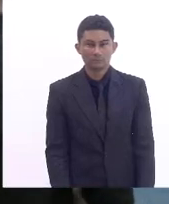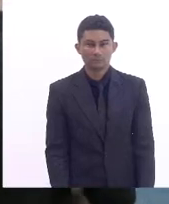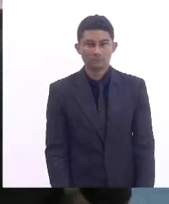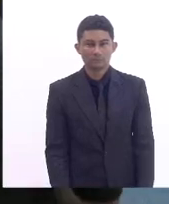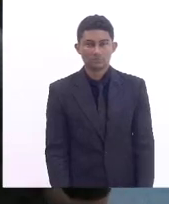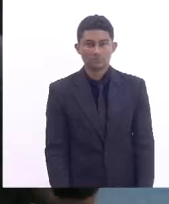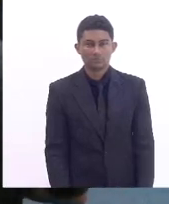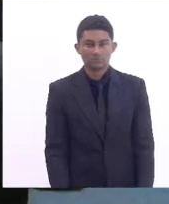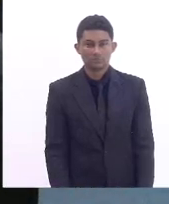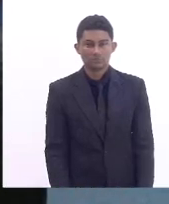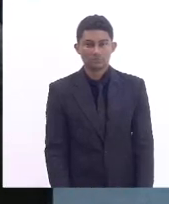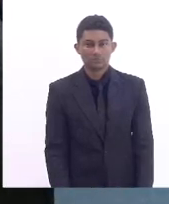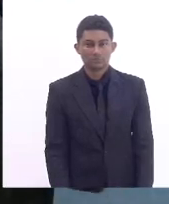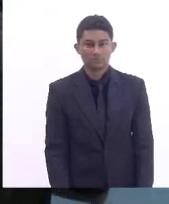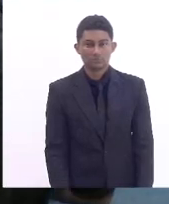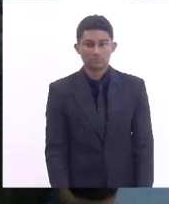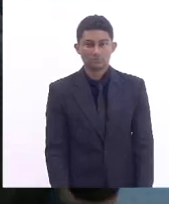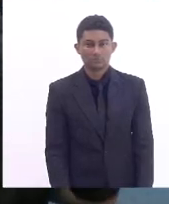e